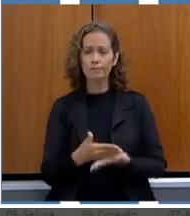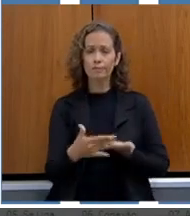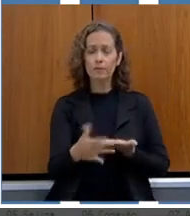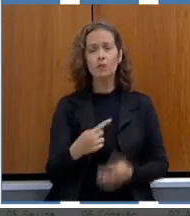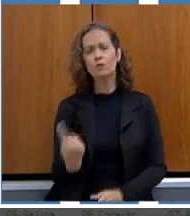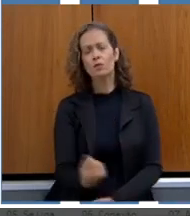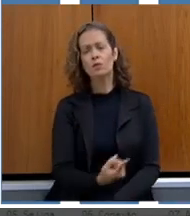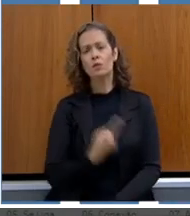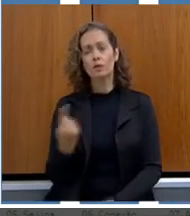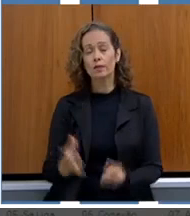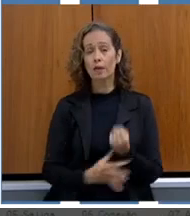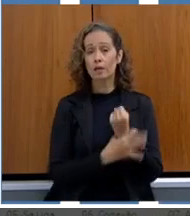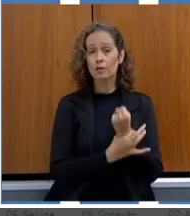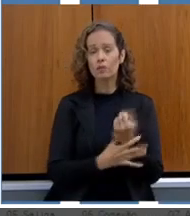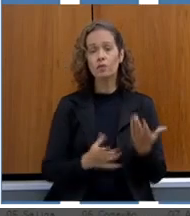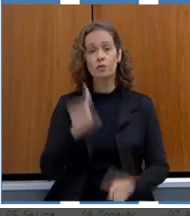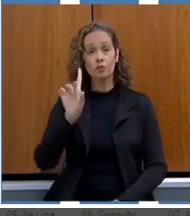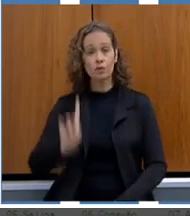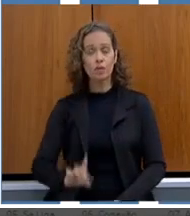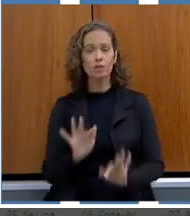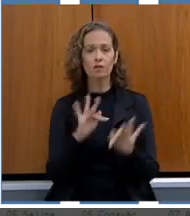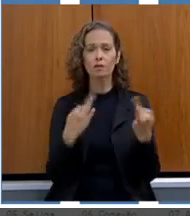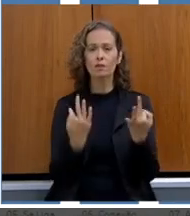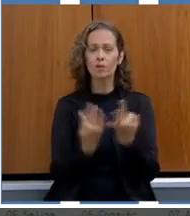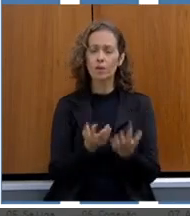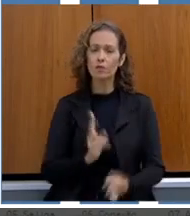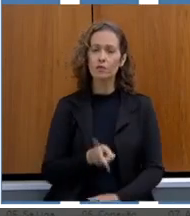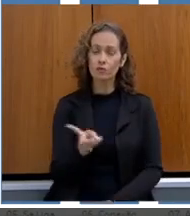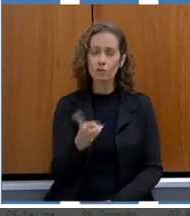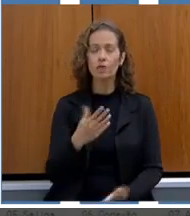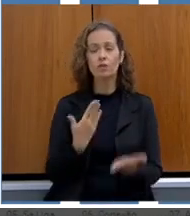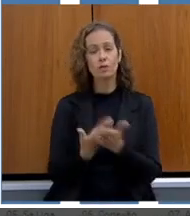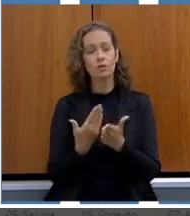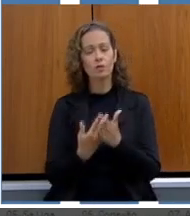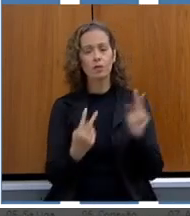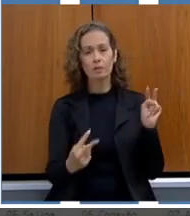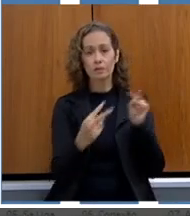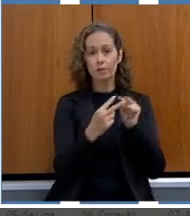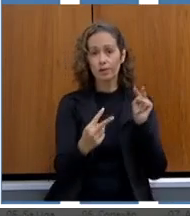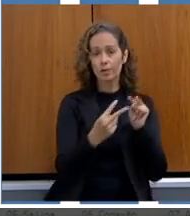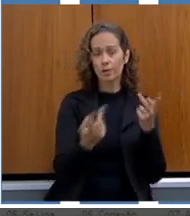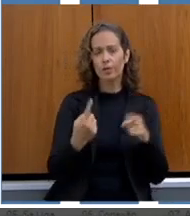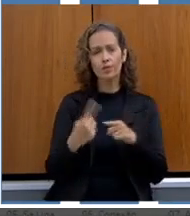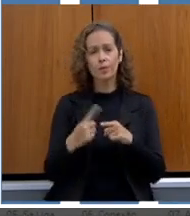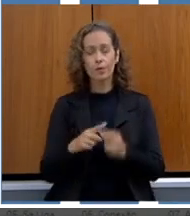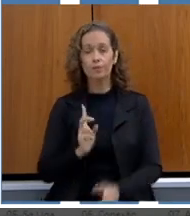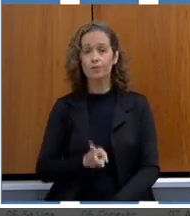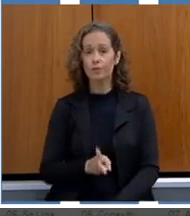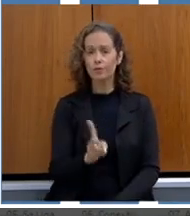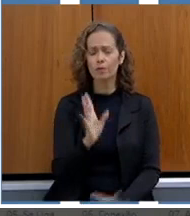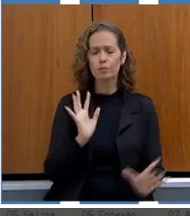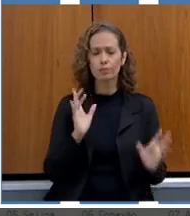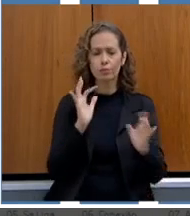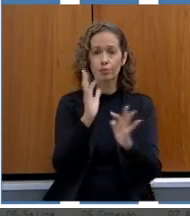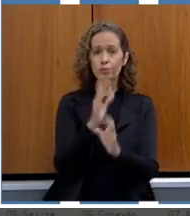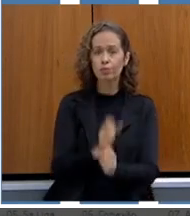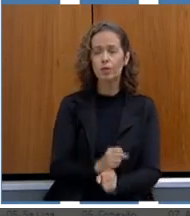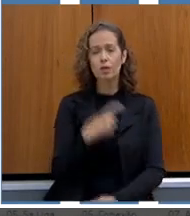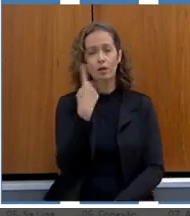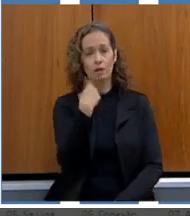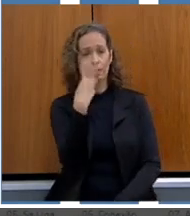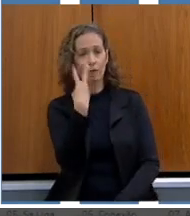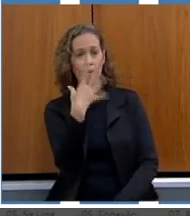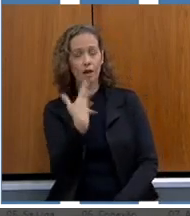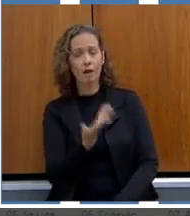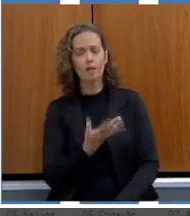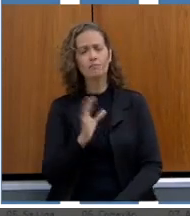a gente garante realmente o direito das famílias e na educação remota né porque a gente segue fazendo a contabilização da carga horária